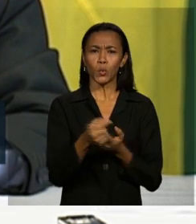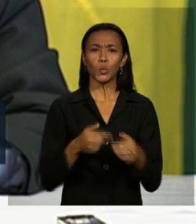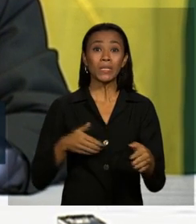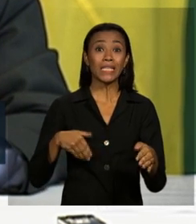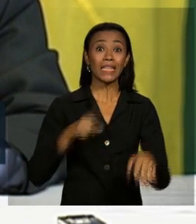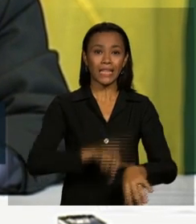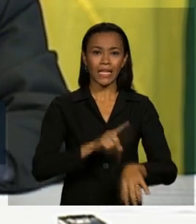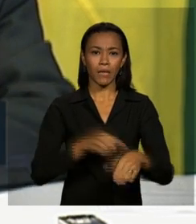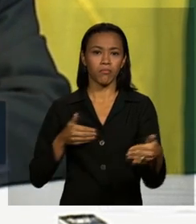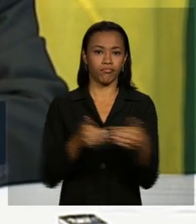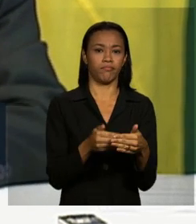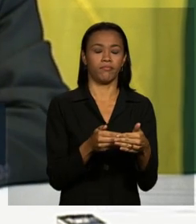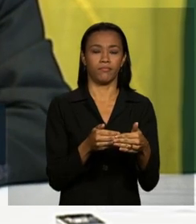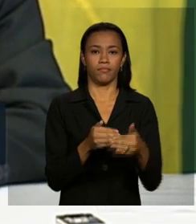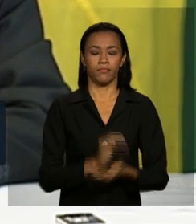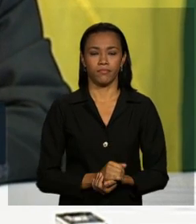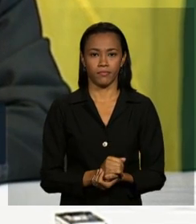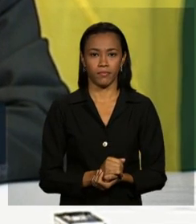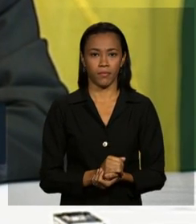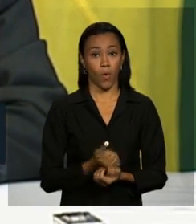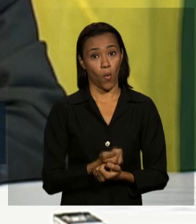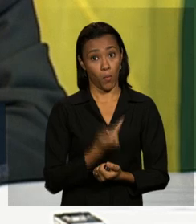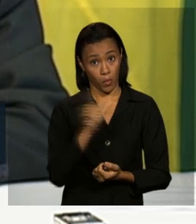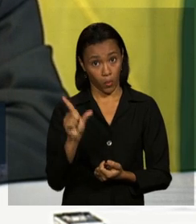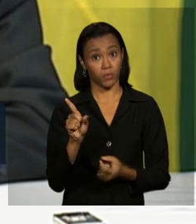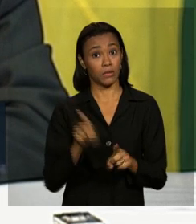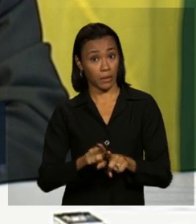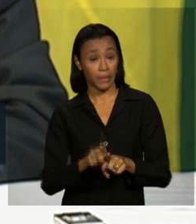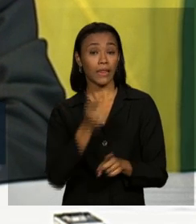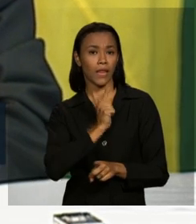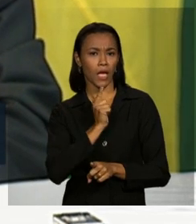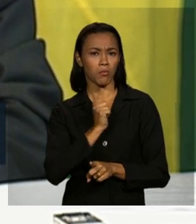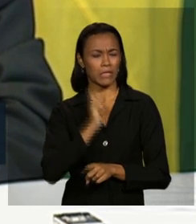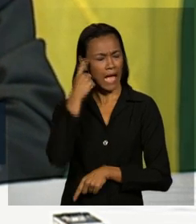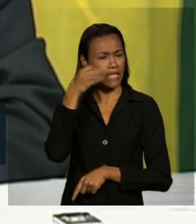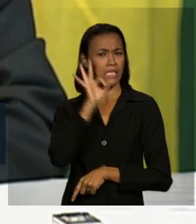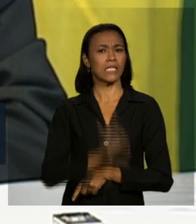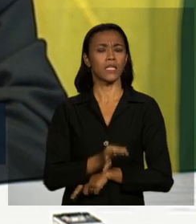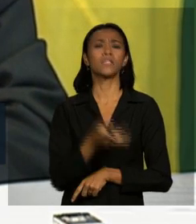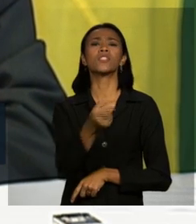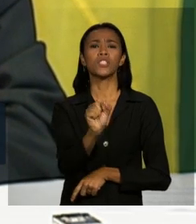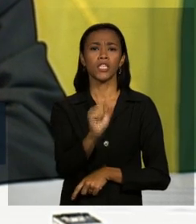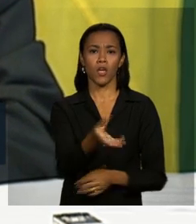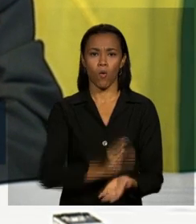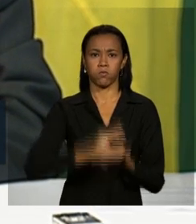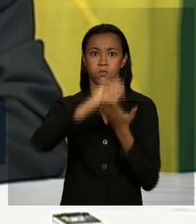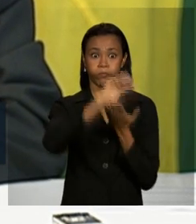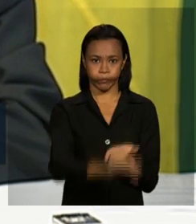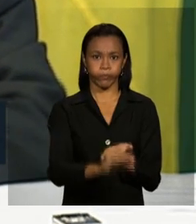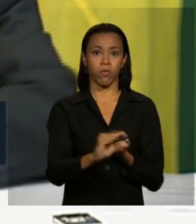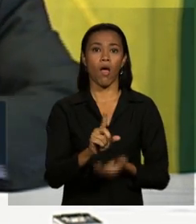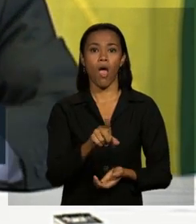Prazo Curto por outro lado nós temos a convicção de que esses investimentos